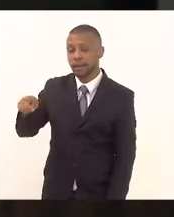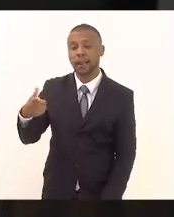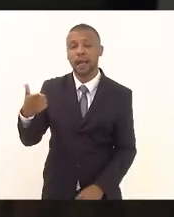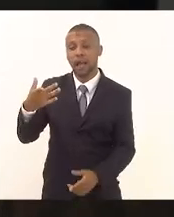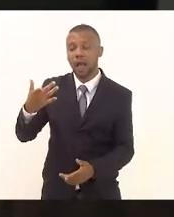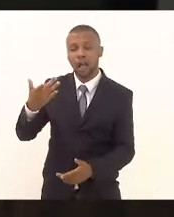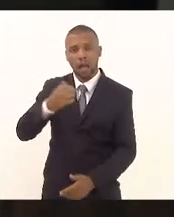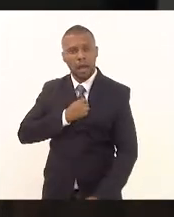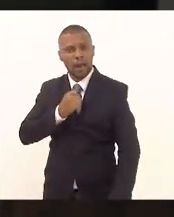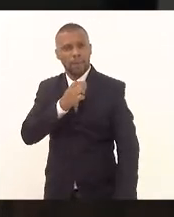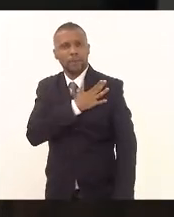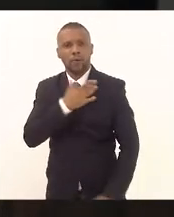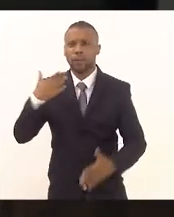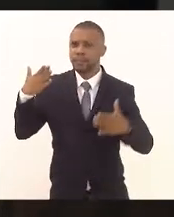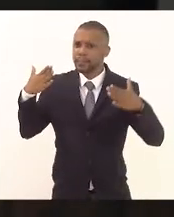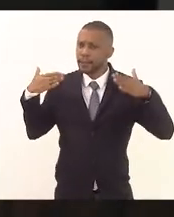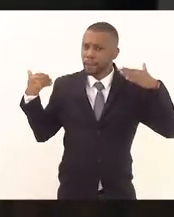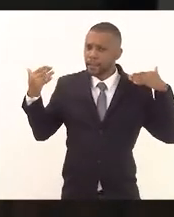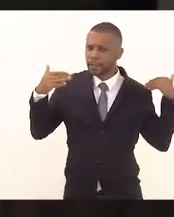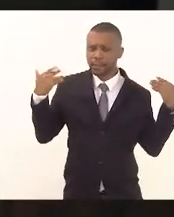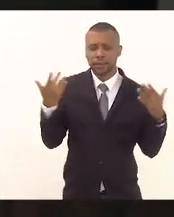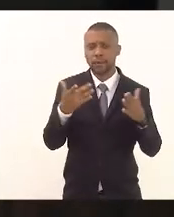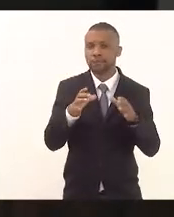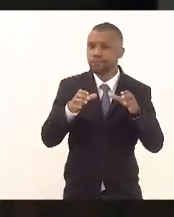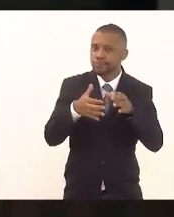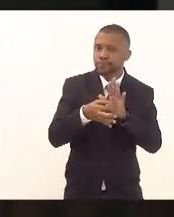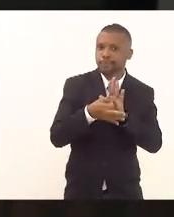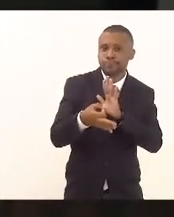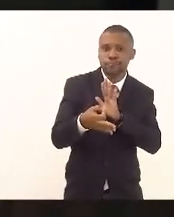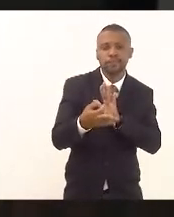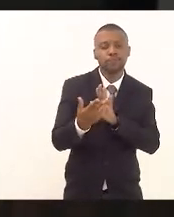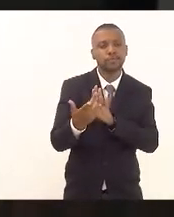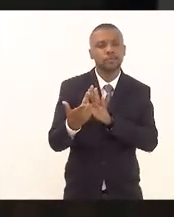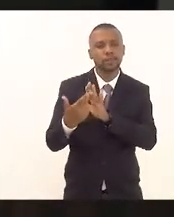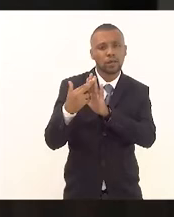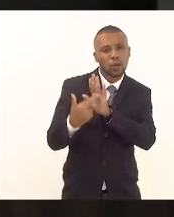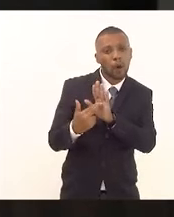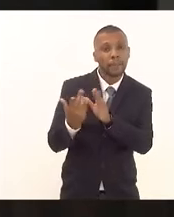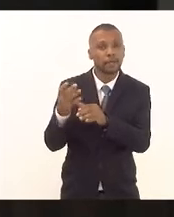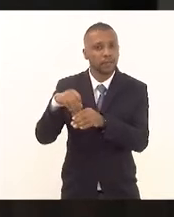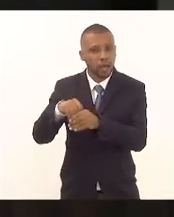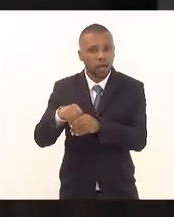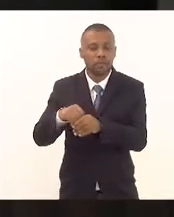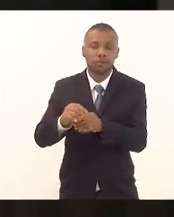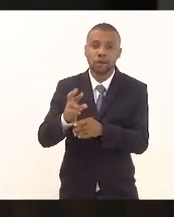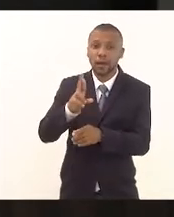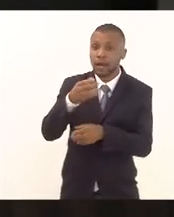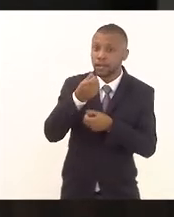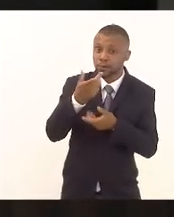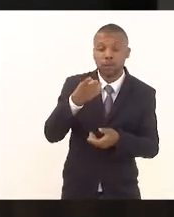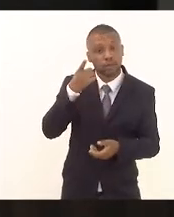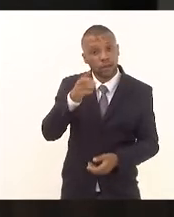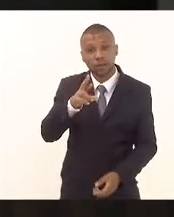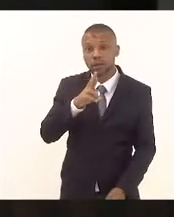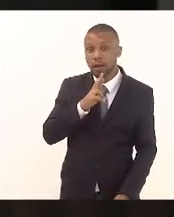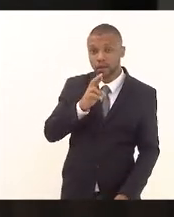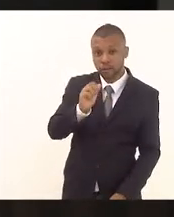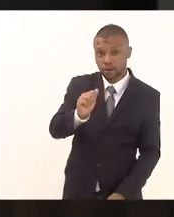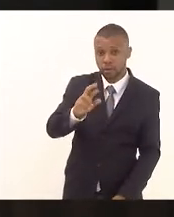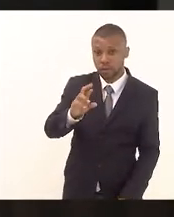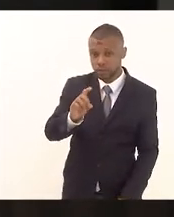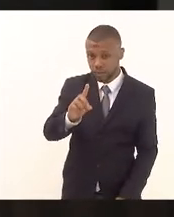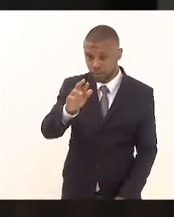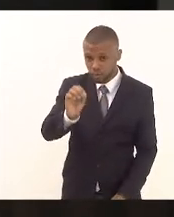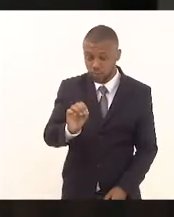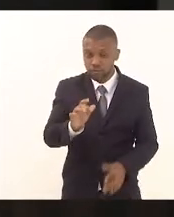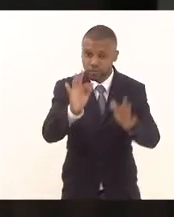Brasil. Parecer da Comissão de Normas Internas e Proporções Externas, favorável ao deputado Rodrigo Amorim. Em discussão, não havendo que queira discutir, encerrada